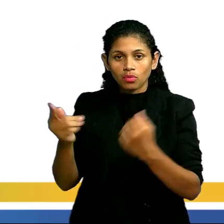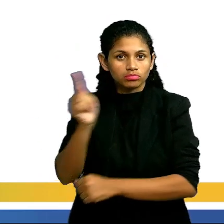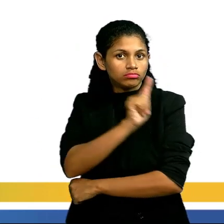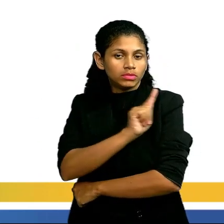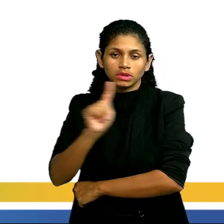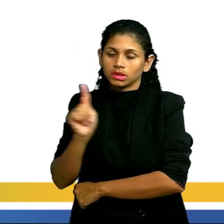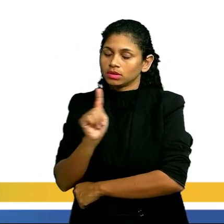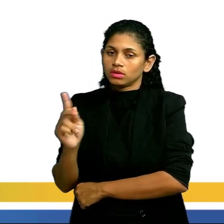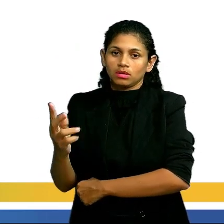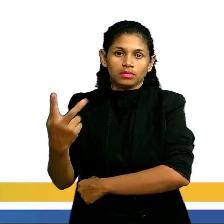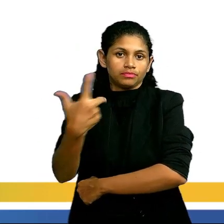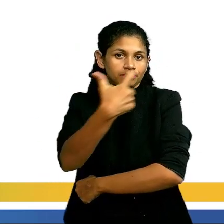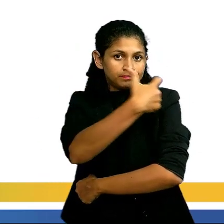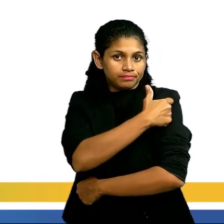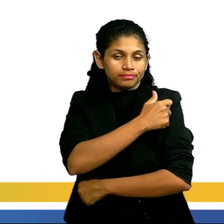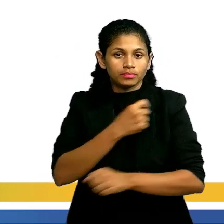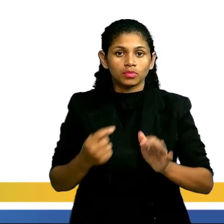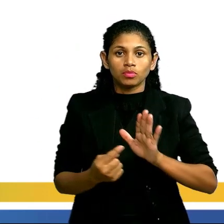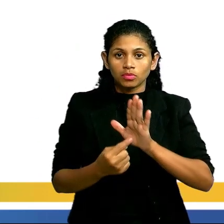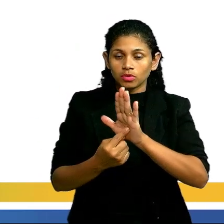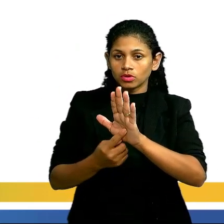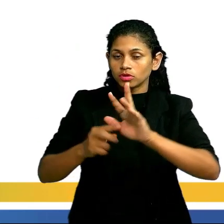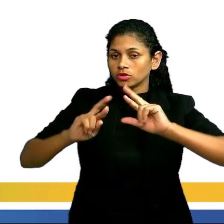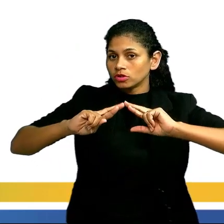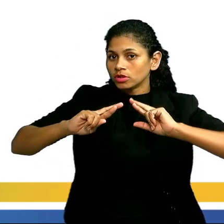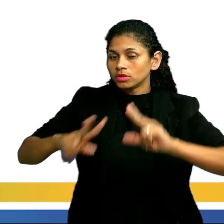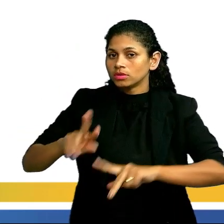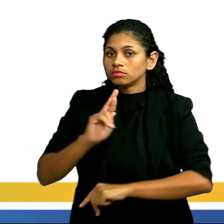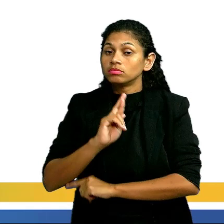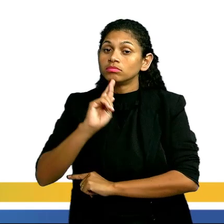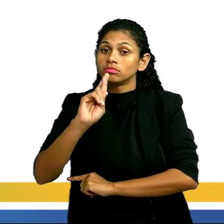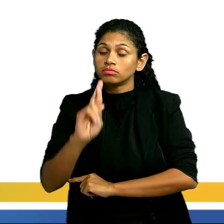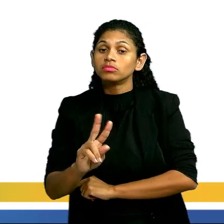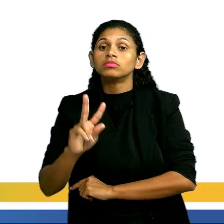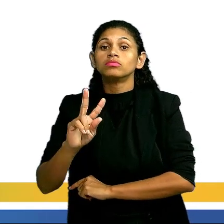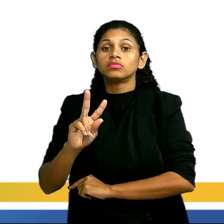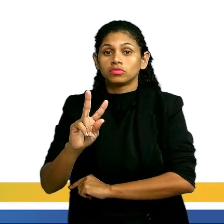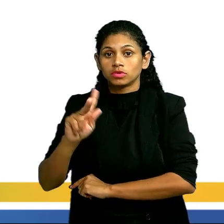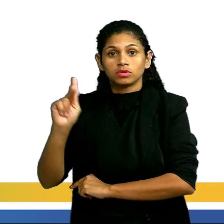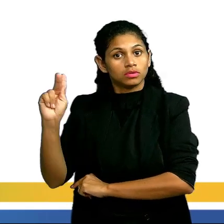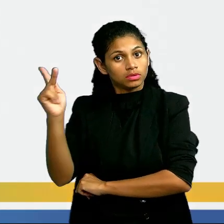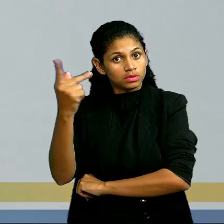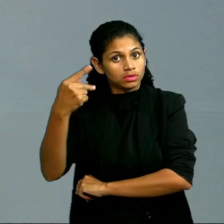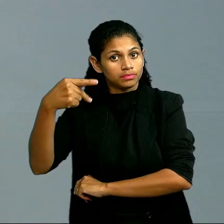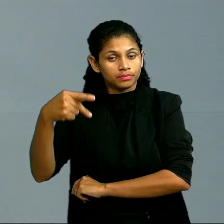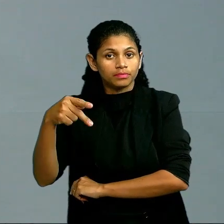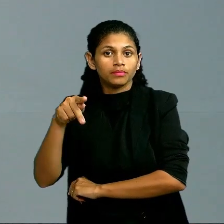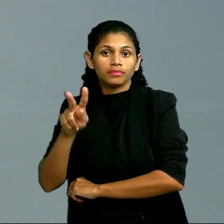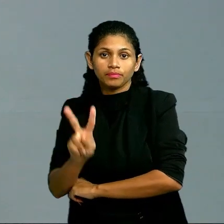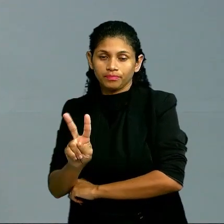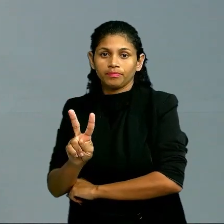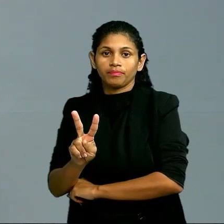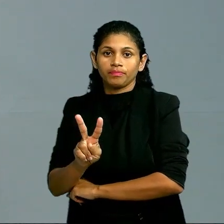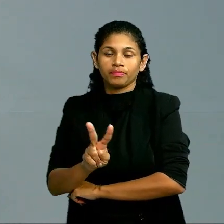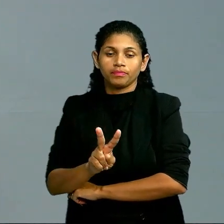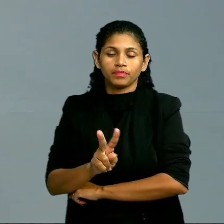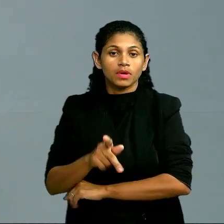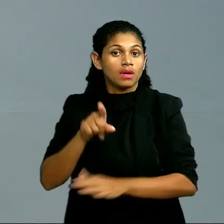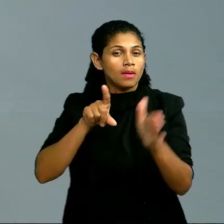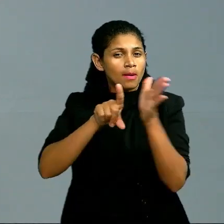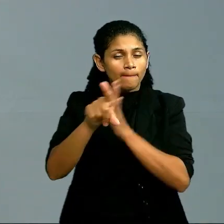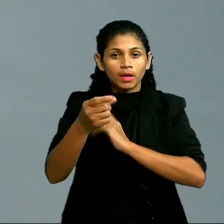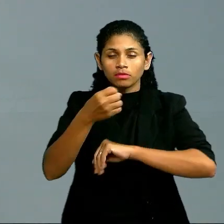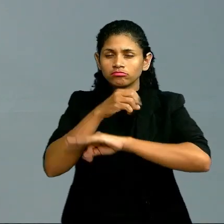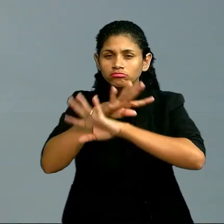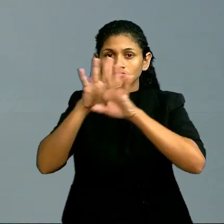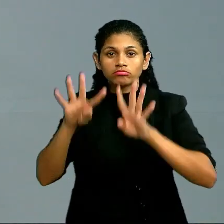não vacinadas, apresentam diferentes respostas ao vírus HPV em decorrência de quê, pessoal? A pergunta é clara.